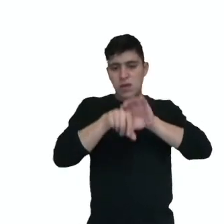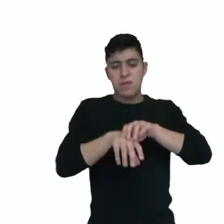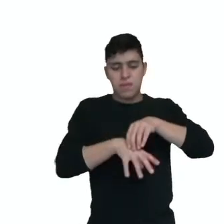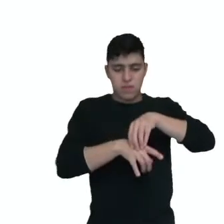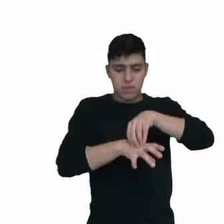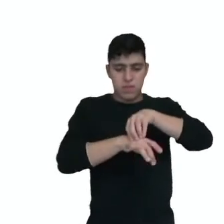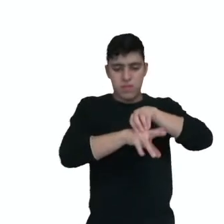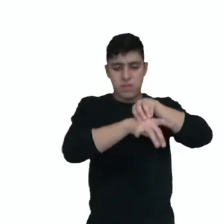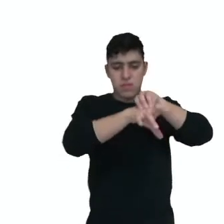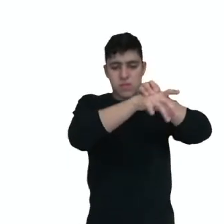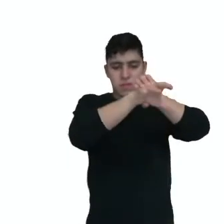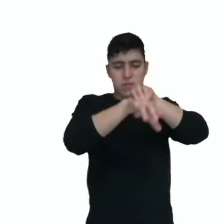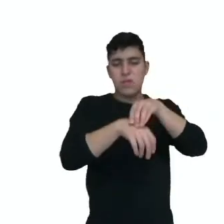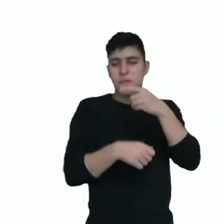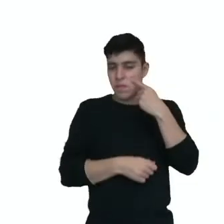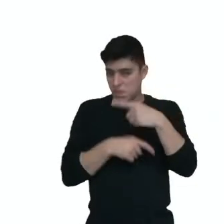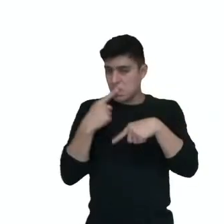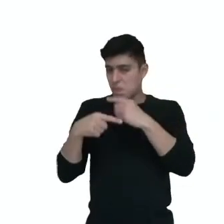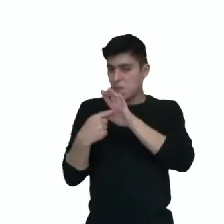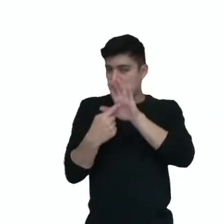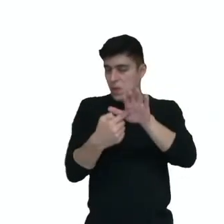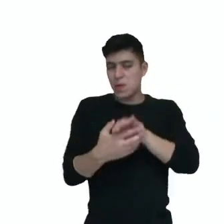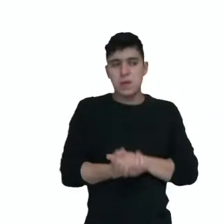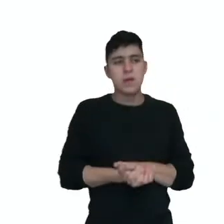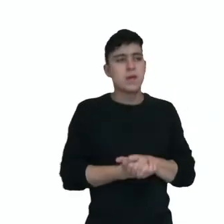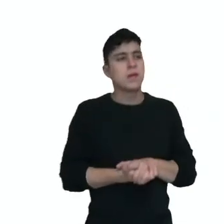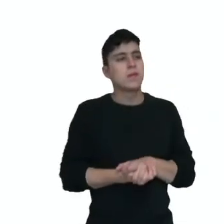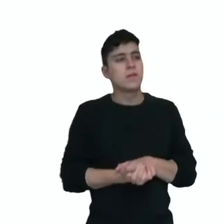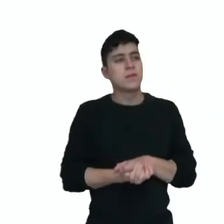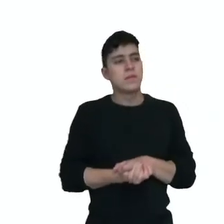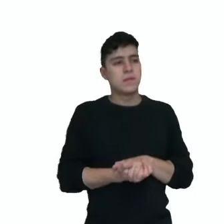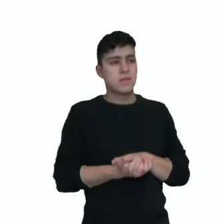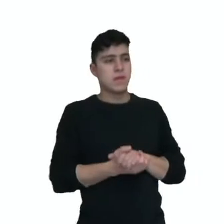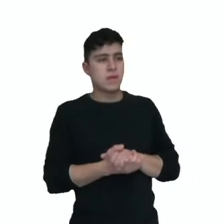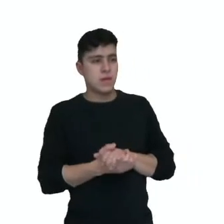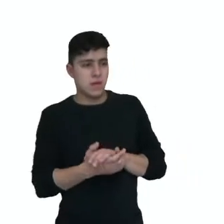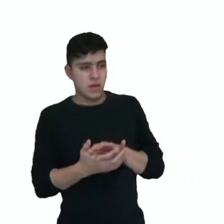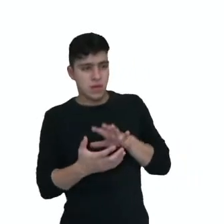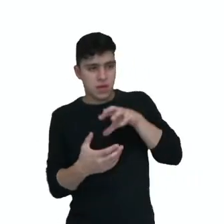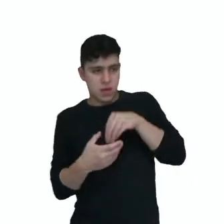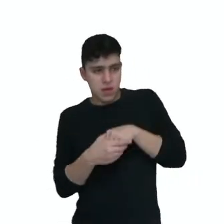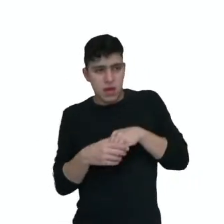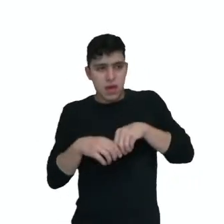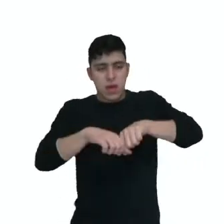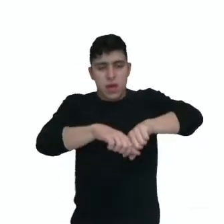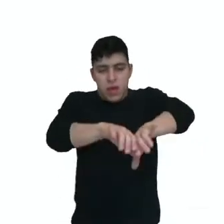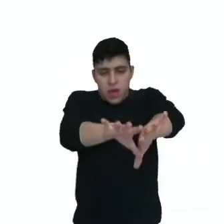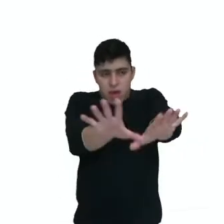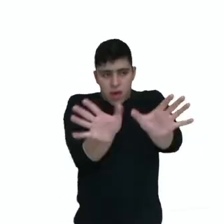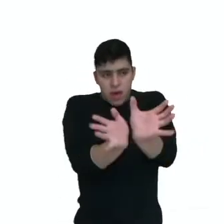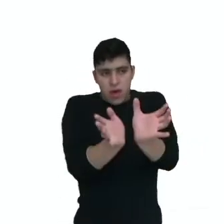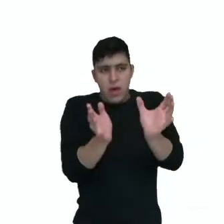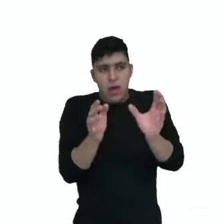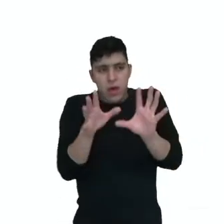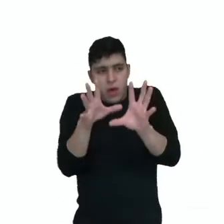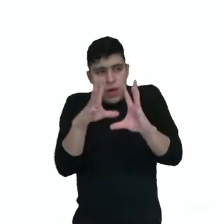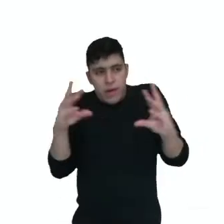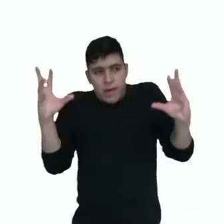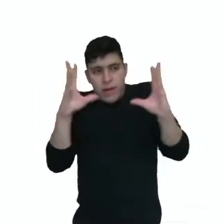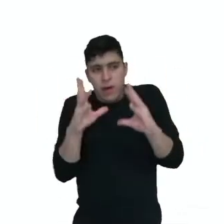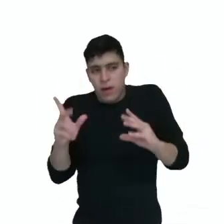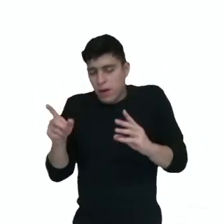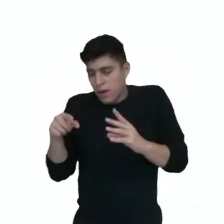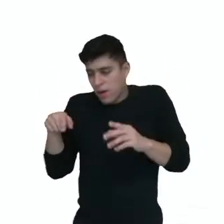GIF certinho de como que ele se movimenta, né? Além aqui dentro dos sarcodíneos a gente tem os radiolários, heliozoários e também